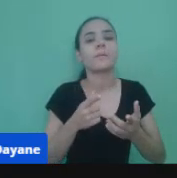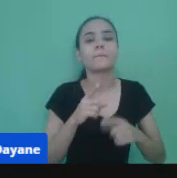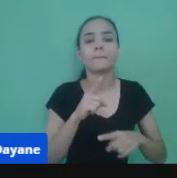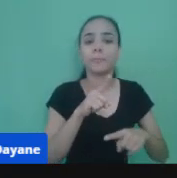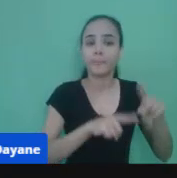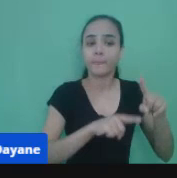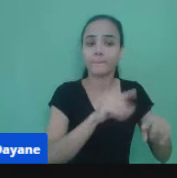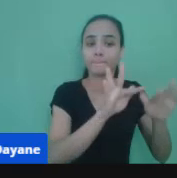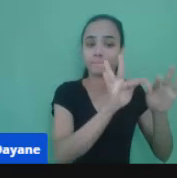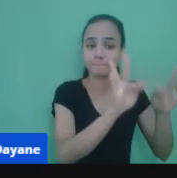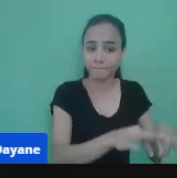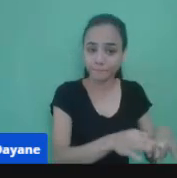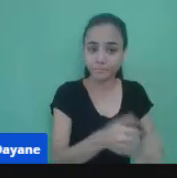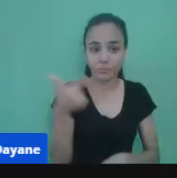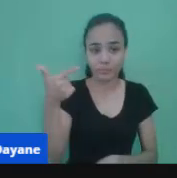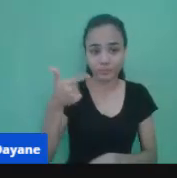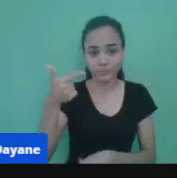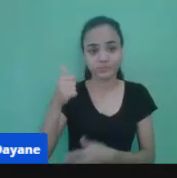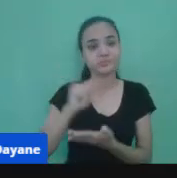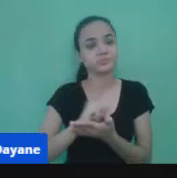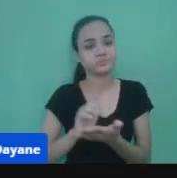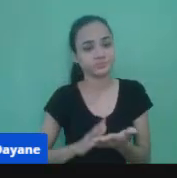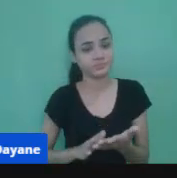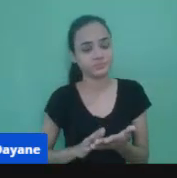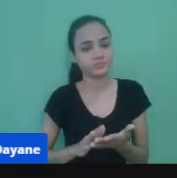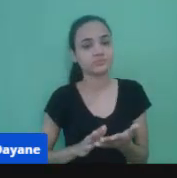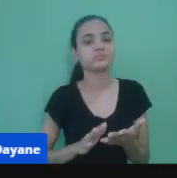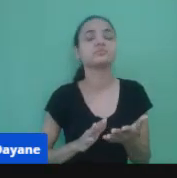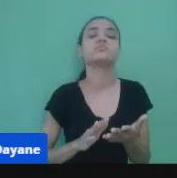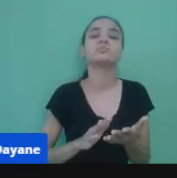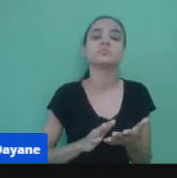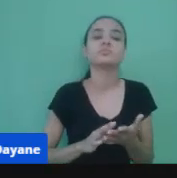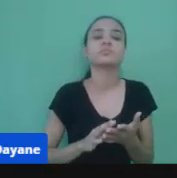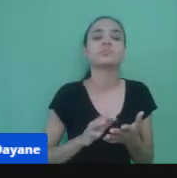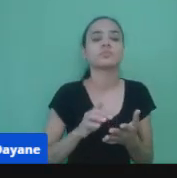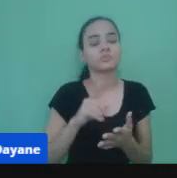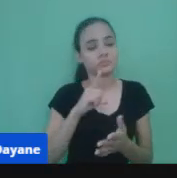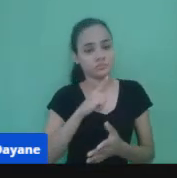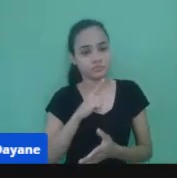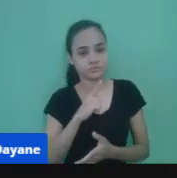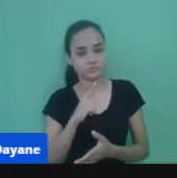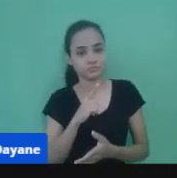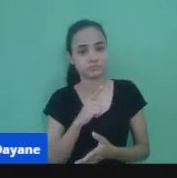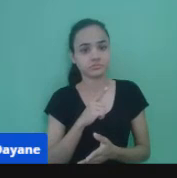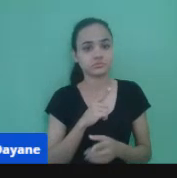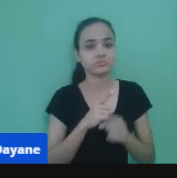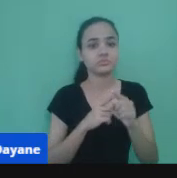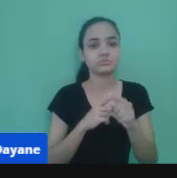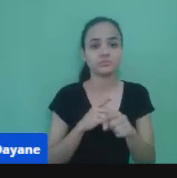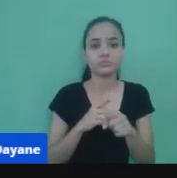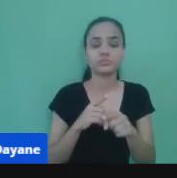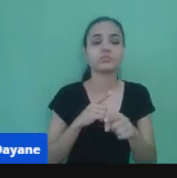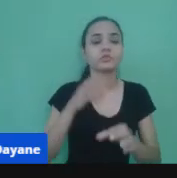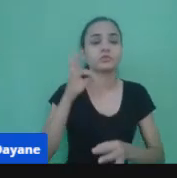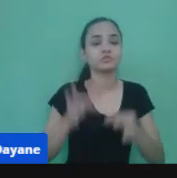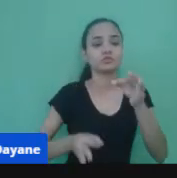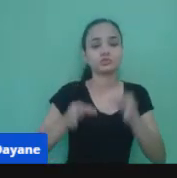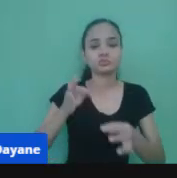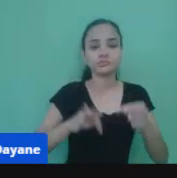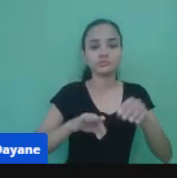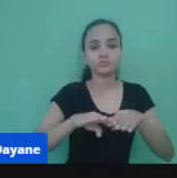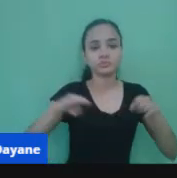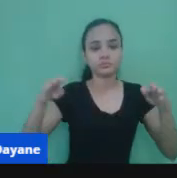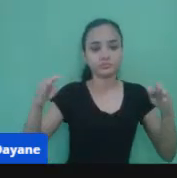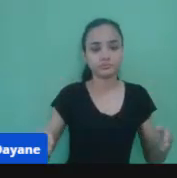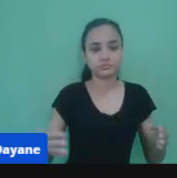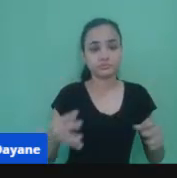A segunda atividade que eu trouxe seria o tribunal de julgamento. Tribunal de julgamento, basicamente, tem 4 etapas: